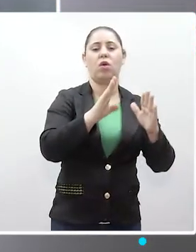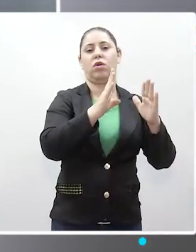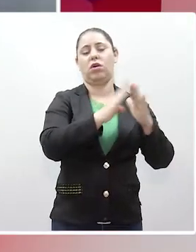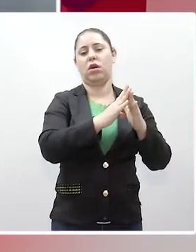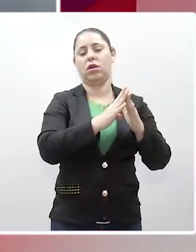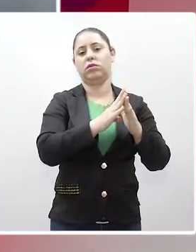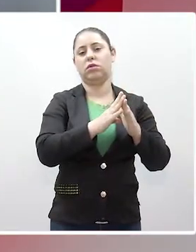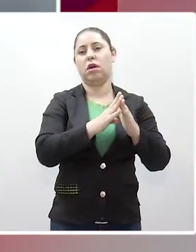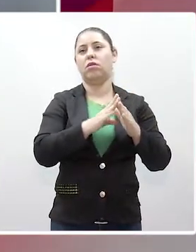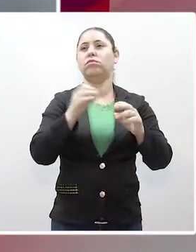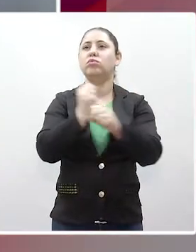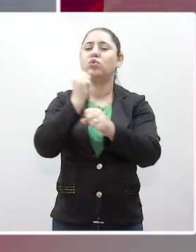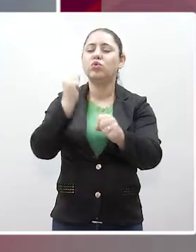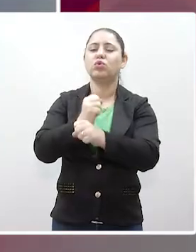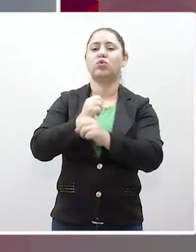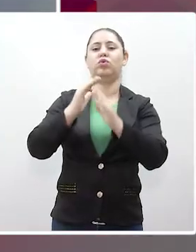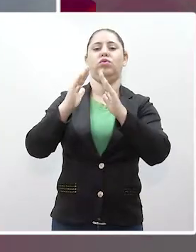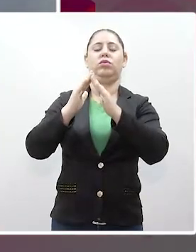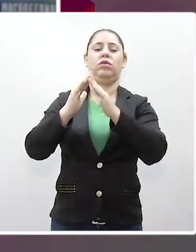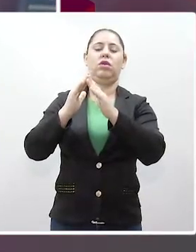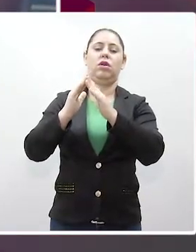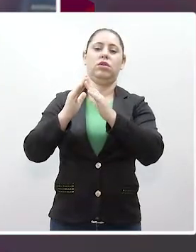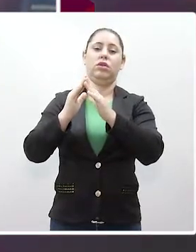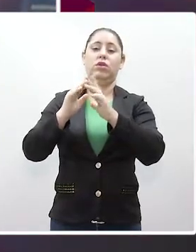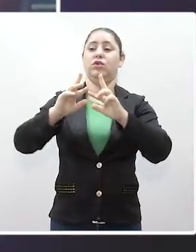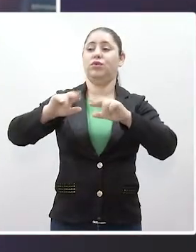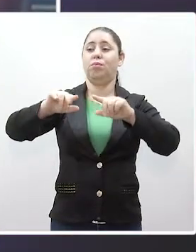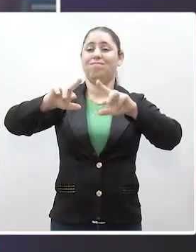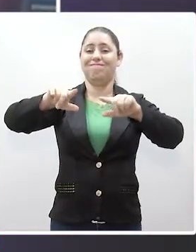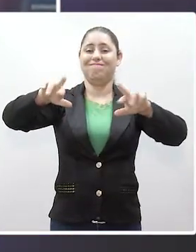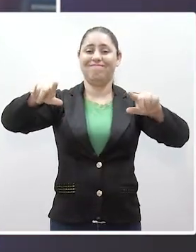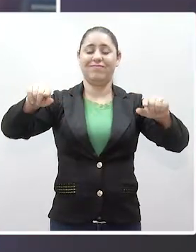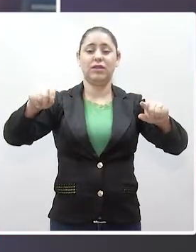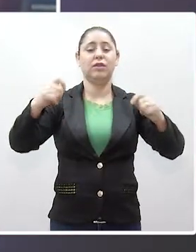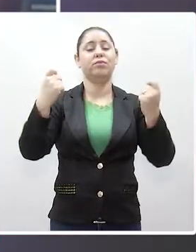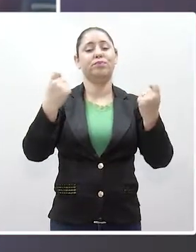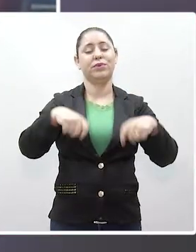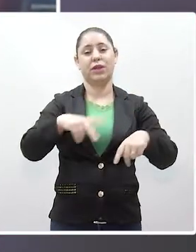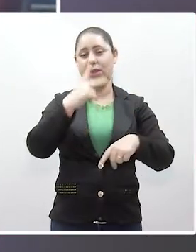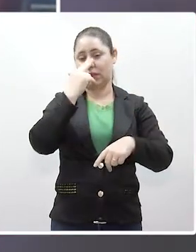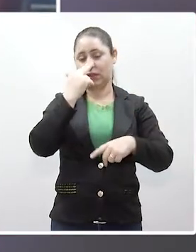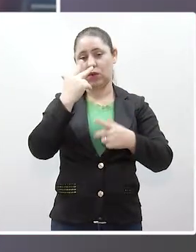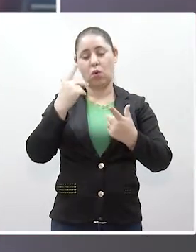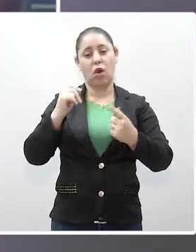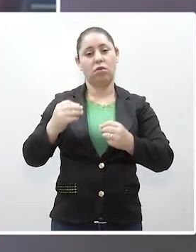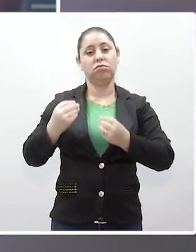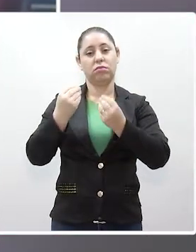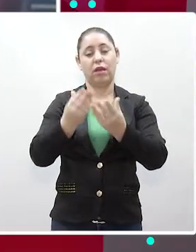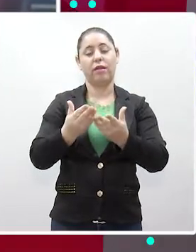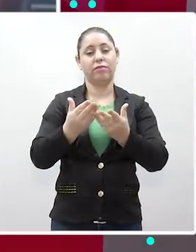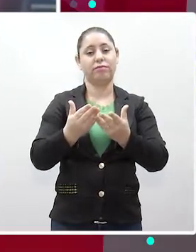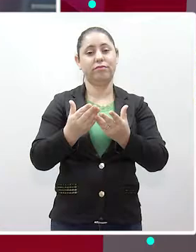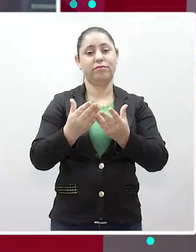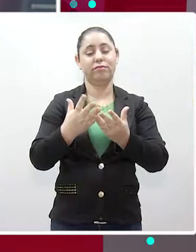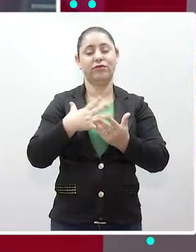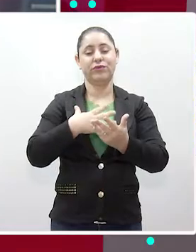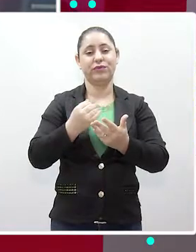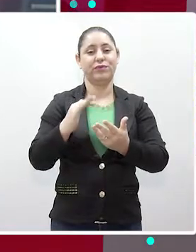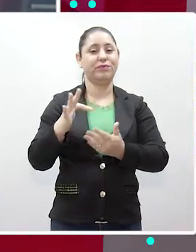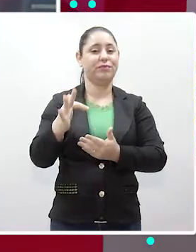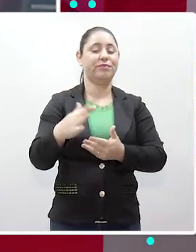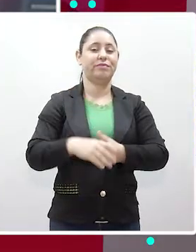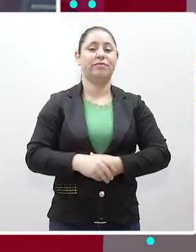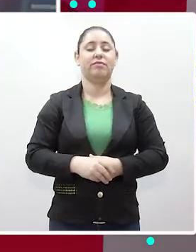um índice de inflação para a construção civil, e assim sucessivamente, então ficou essa herança. O IGPM, ele é muito mais